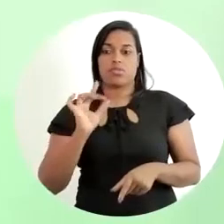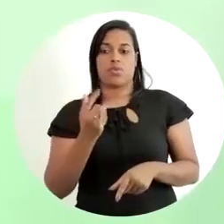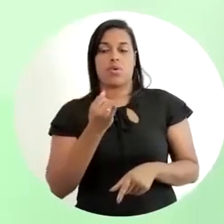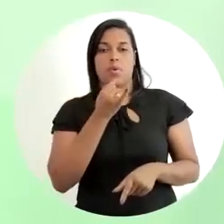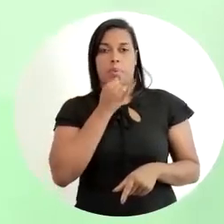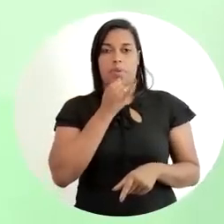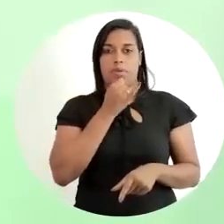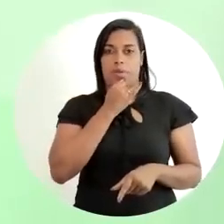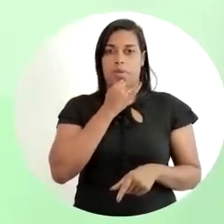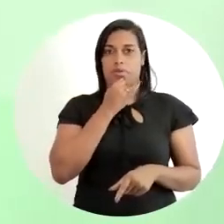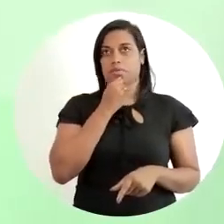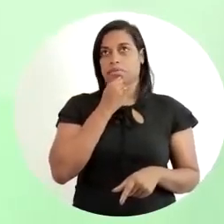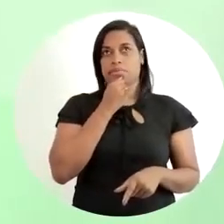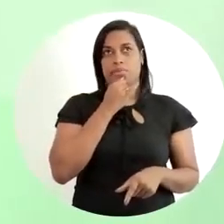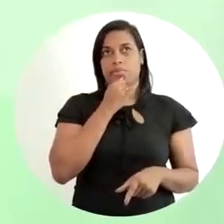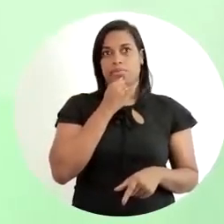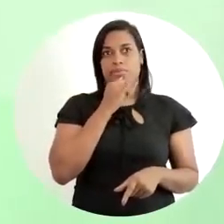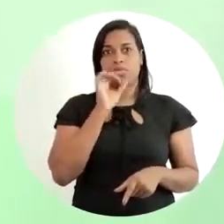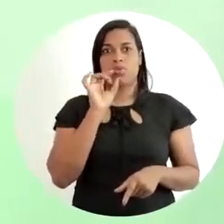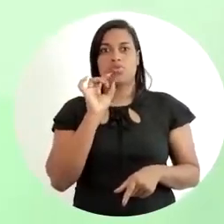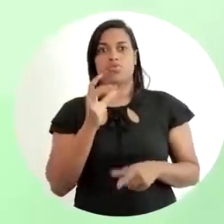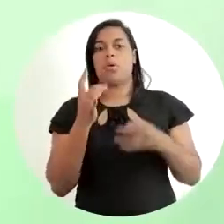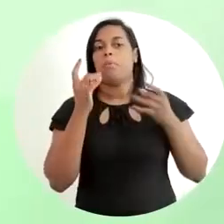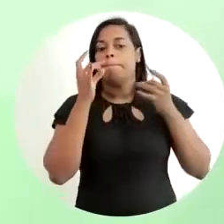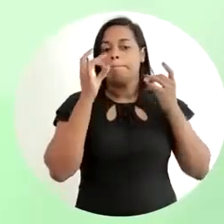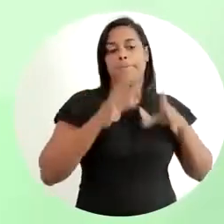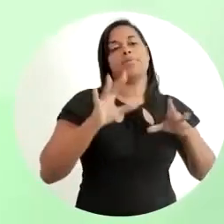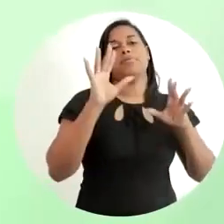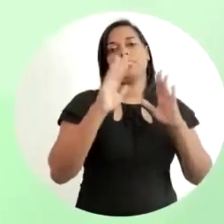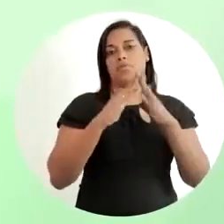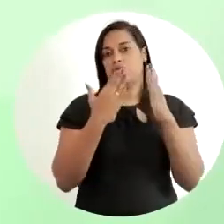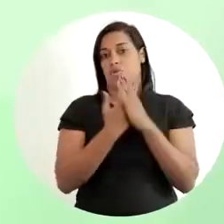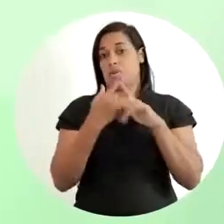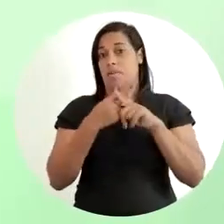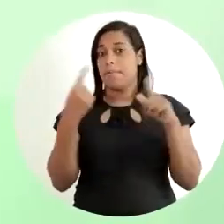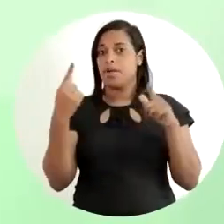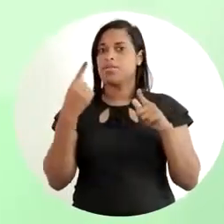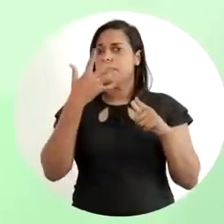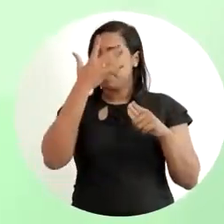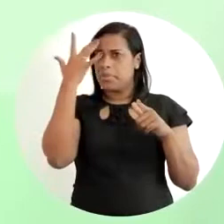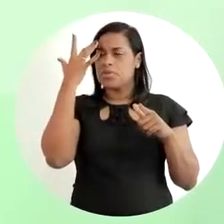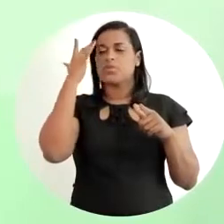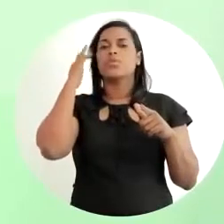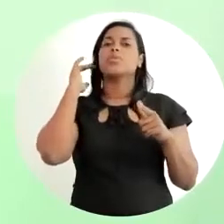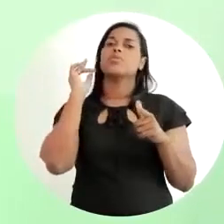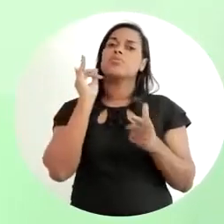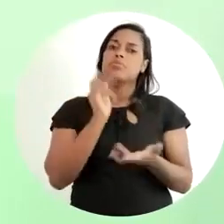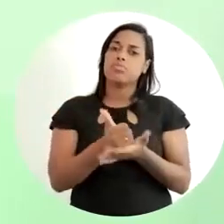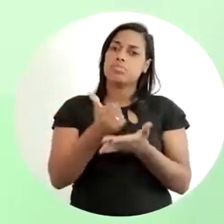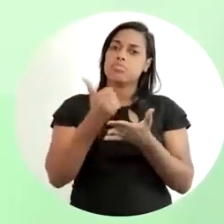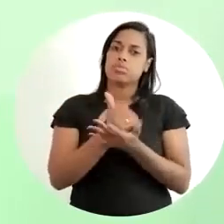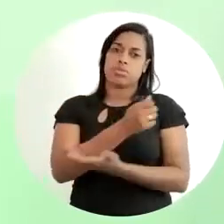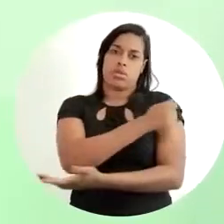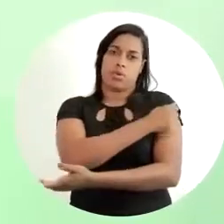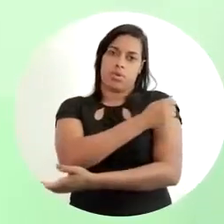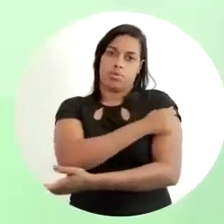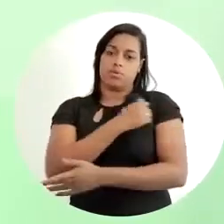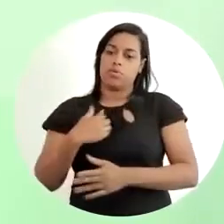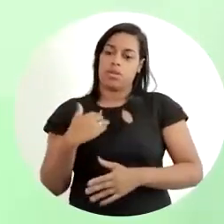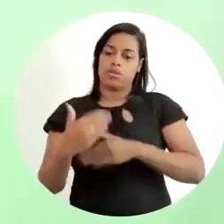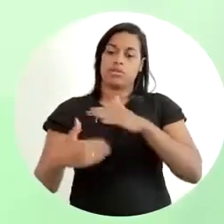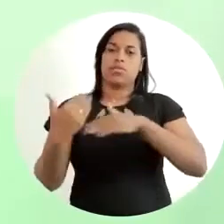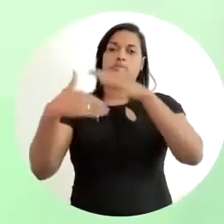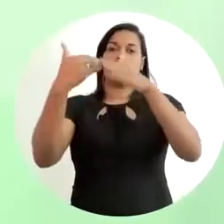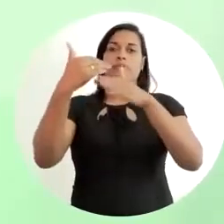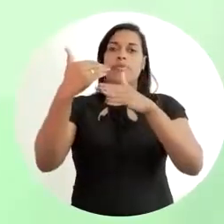é um mero elemento abandonado na escola, mas alguém que vai ajudar o aluno